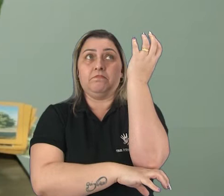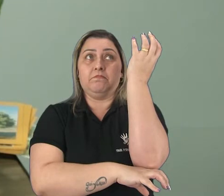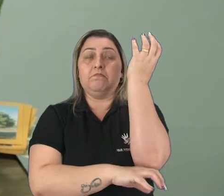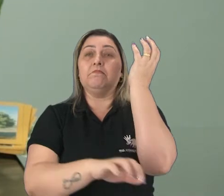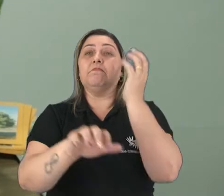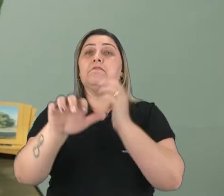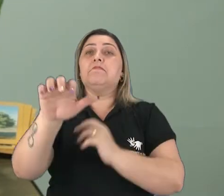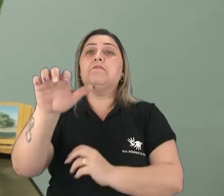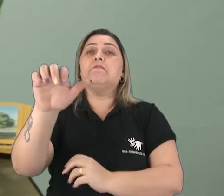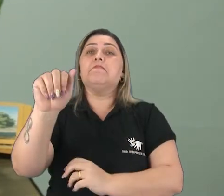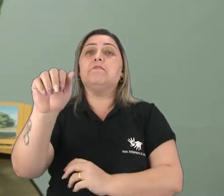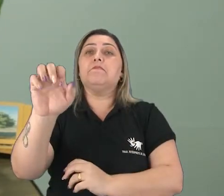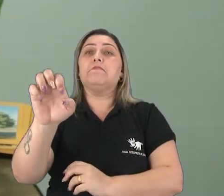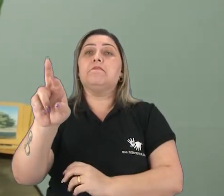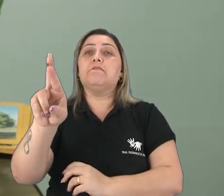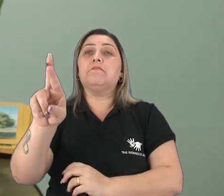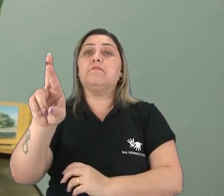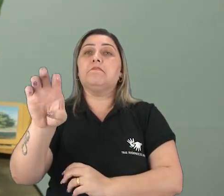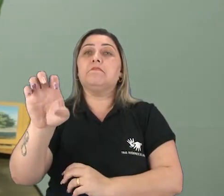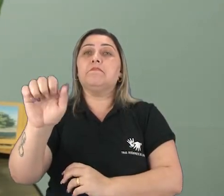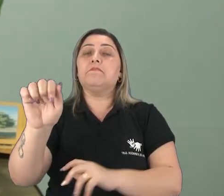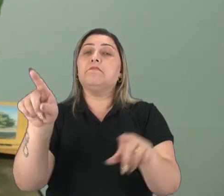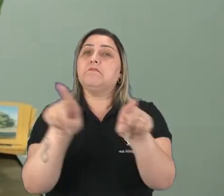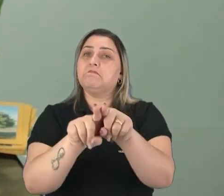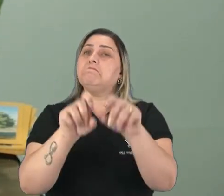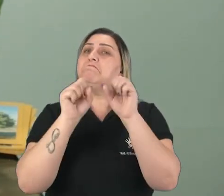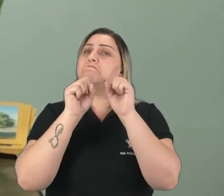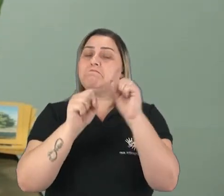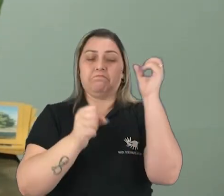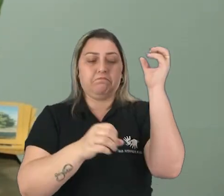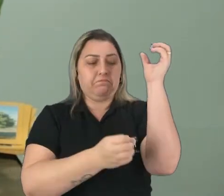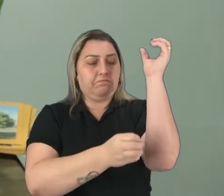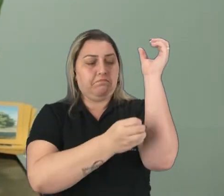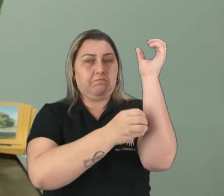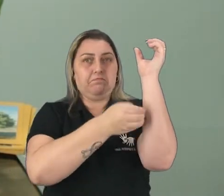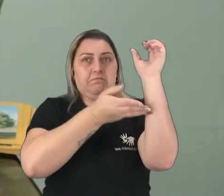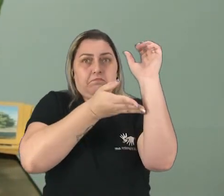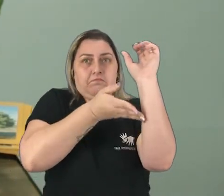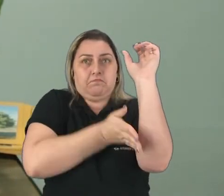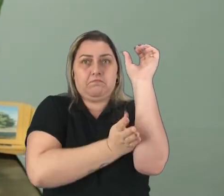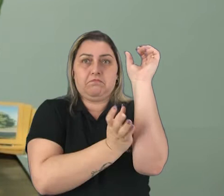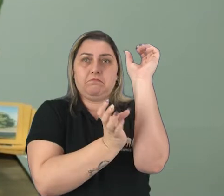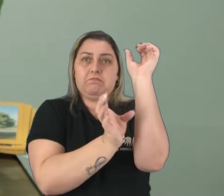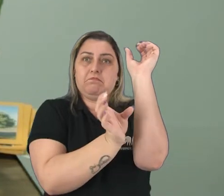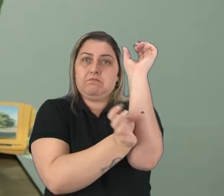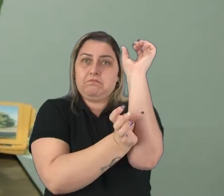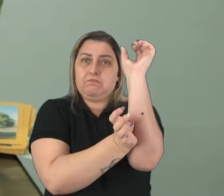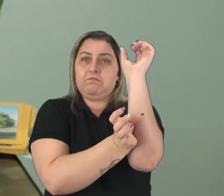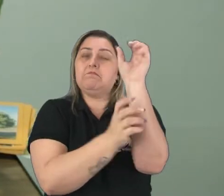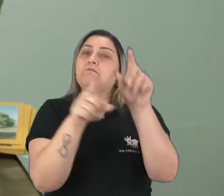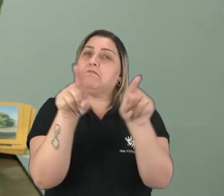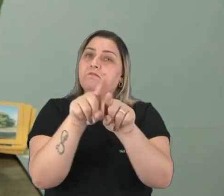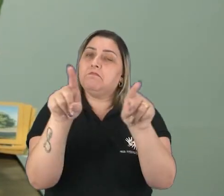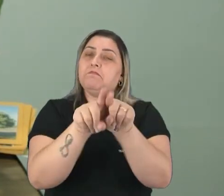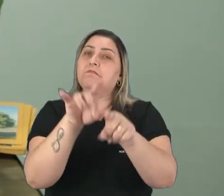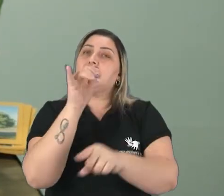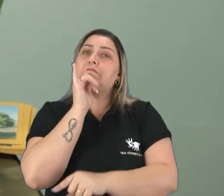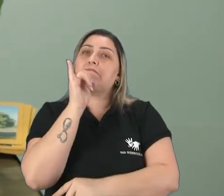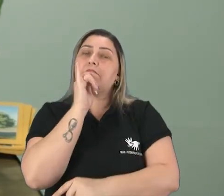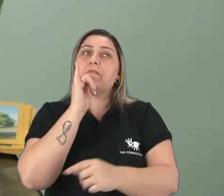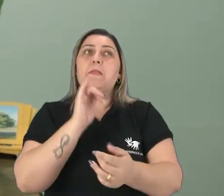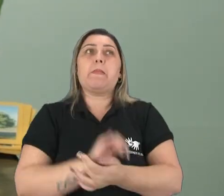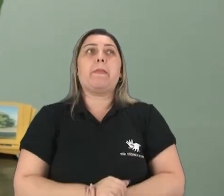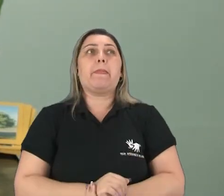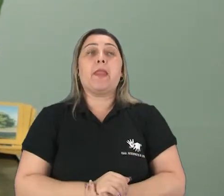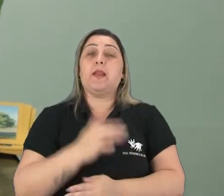raízes aéreas. Ela também pode se desenvolver no tronco de uma outra árvore. Então, aqui nós temos um exemplo